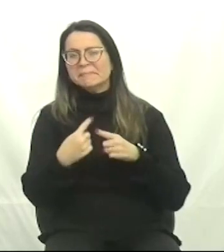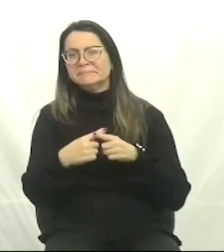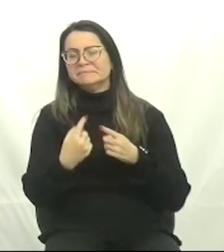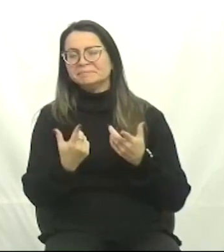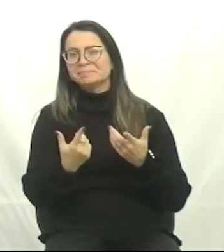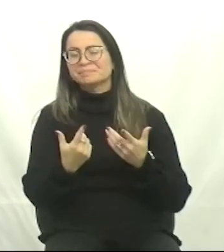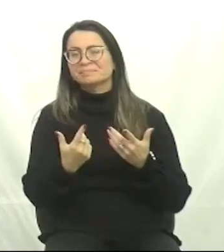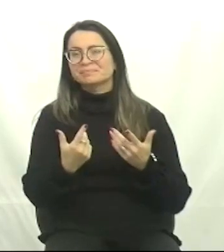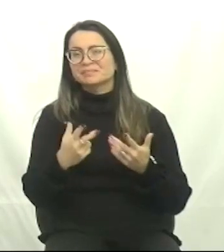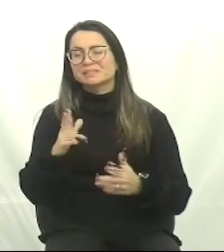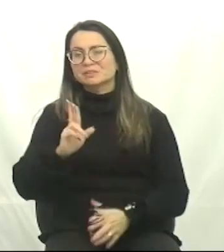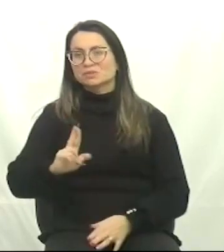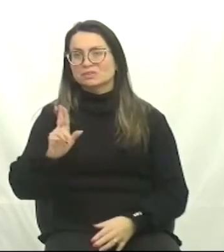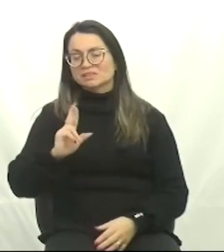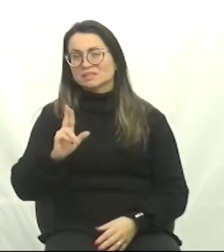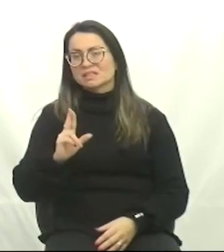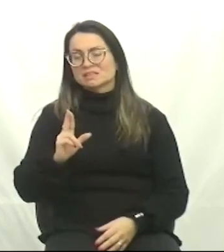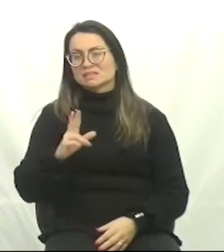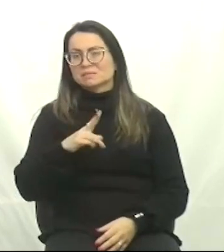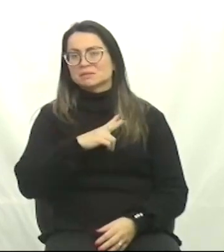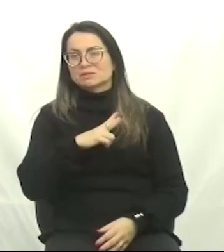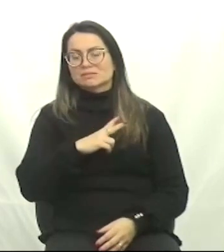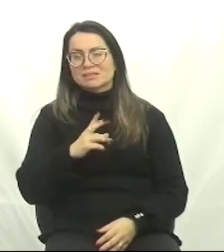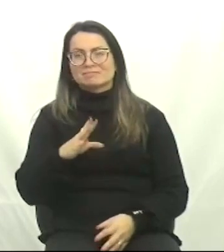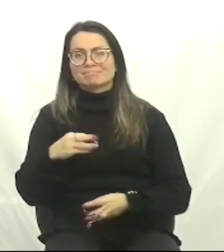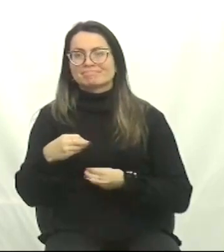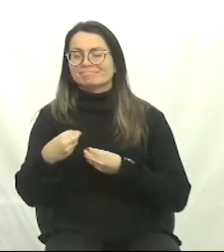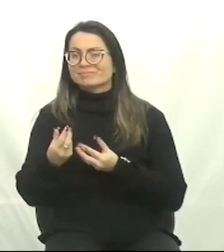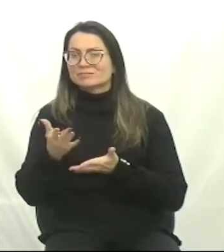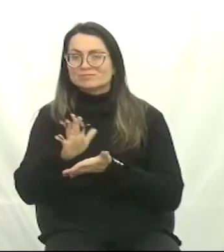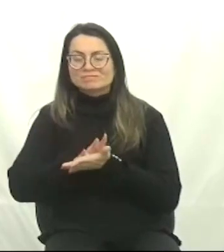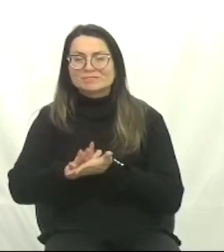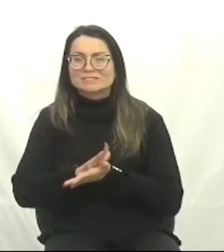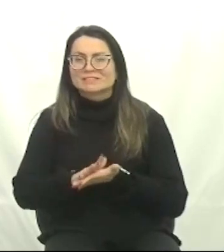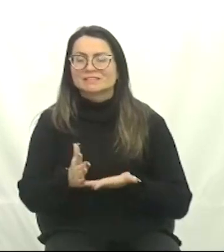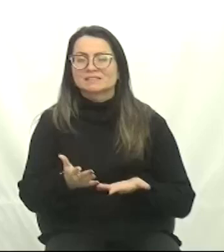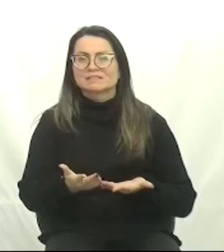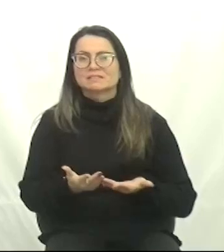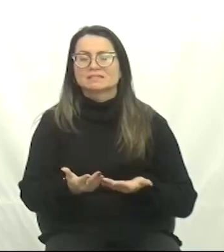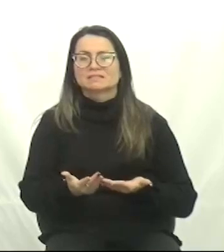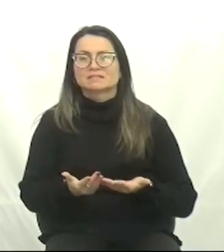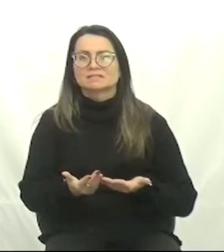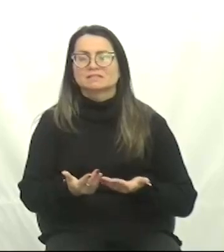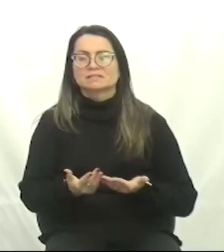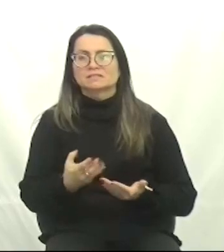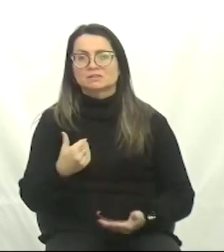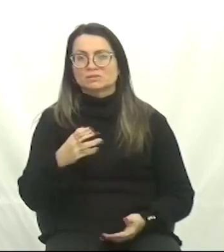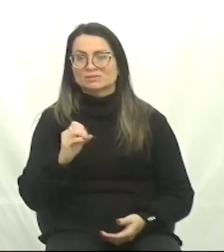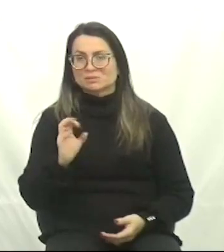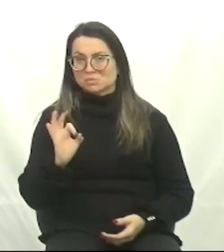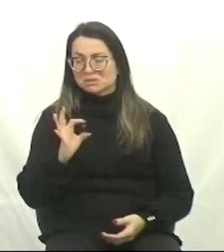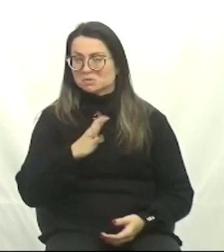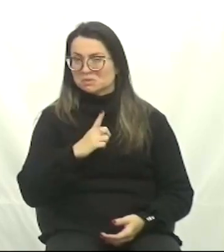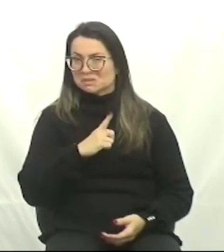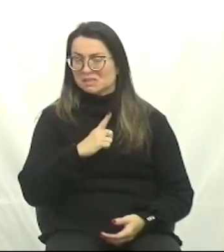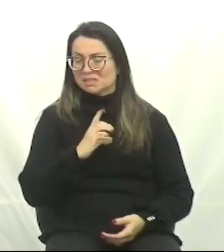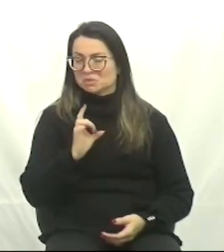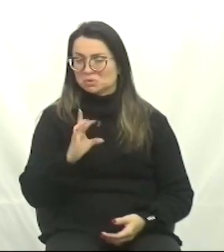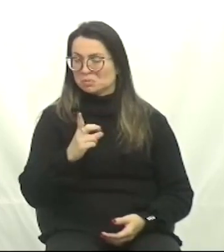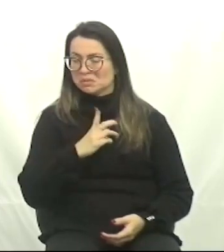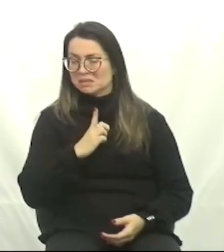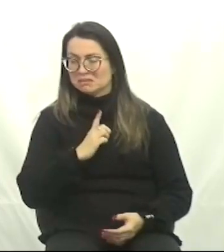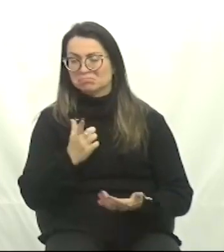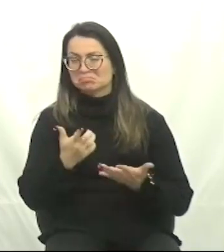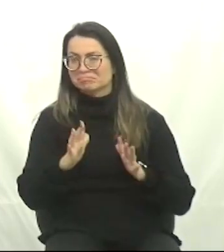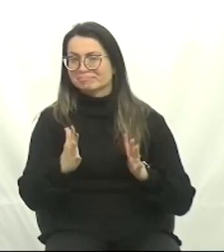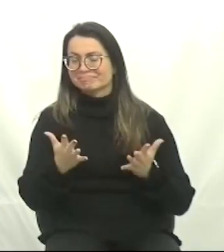não teriam devolvido 8 milhões. Né? Então não faz o sentido sequer o 10%. Agora, o governador, para